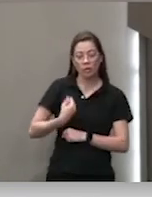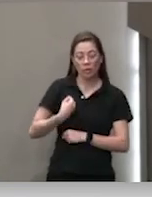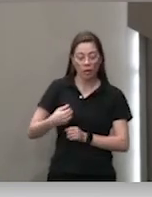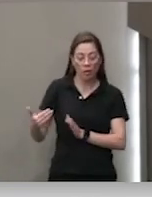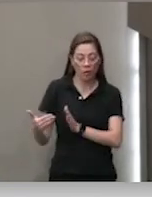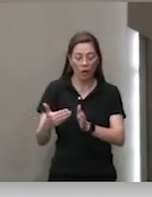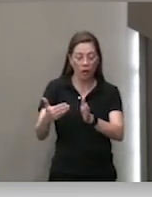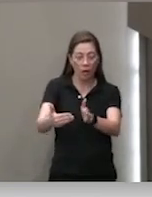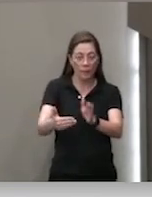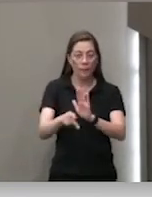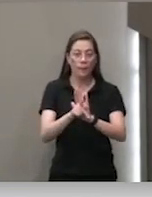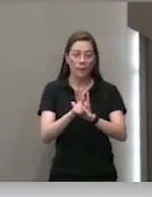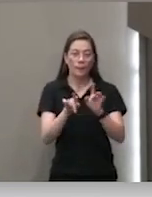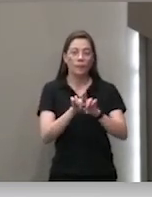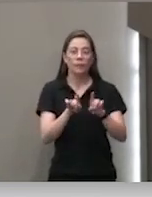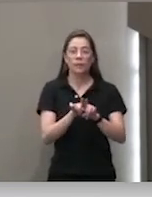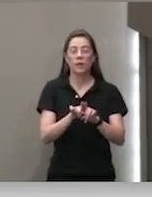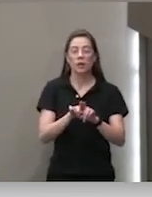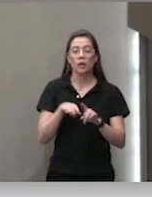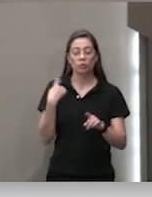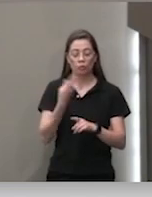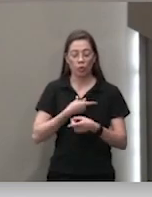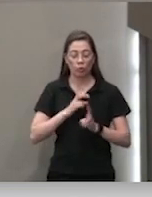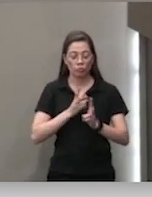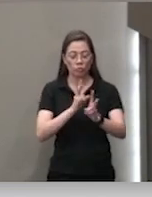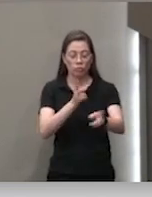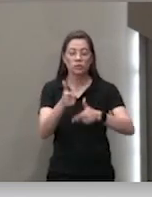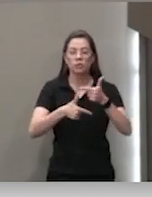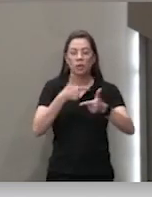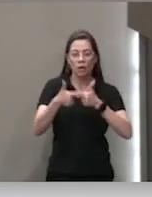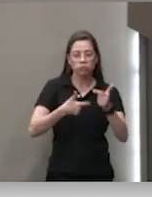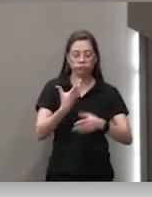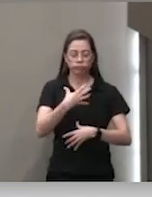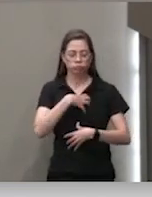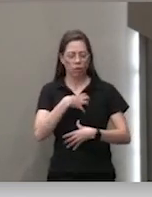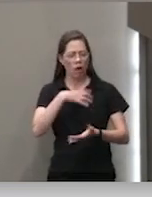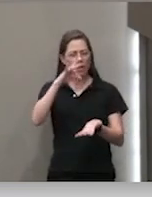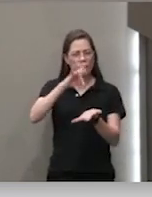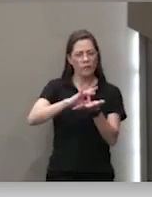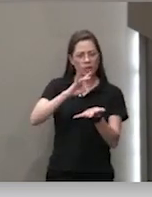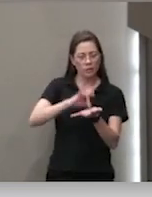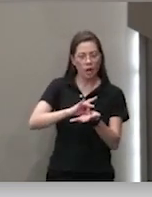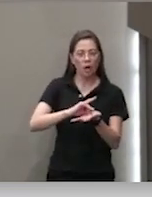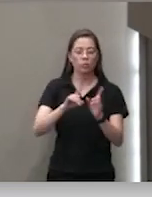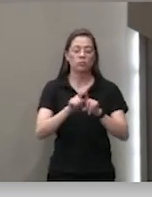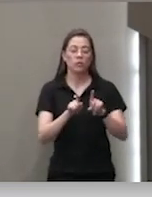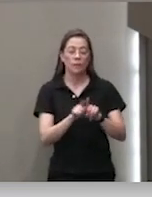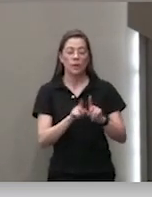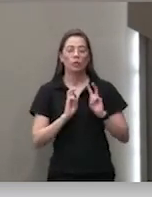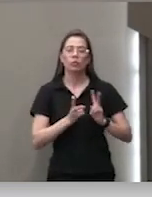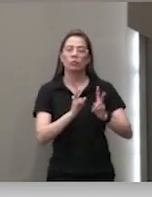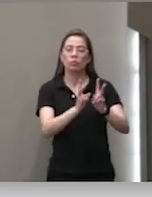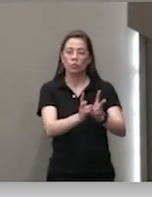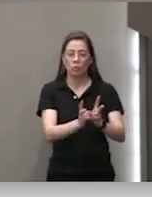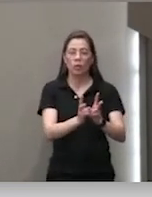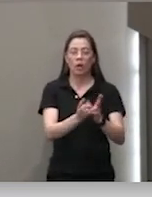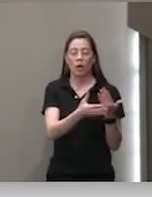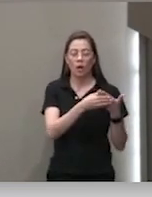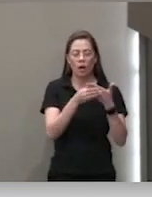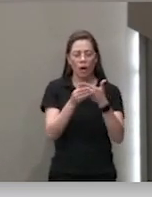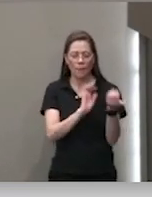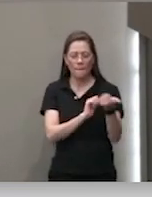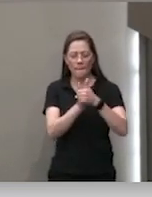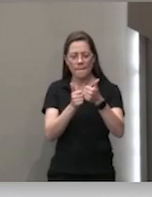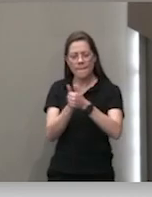caminho. Continuamos trabalhando de forma eficaz. Vamos continuar também acompanhando de perto